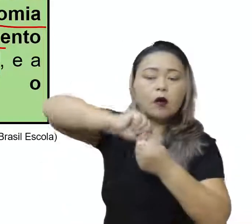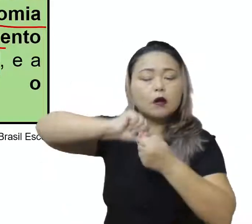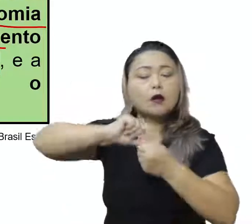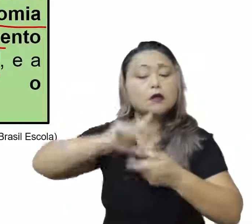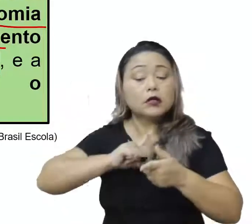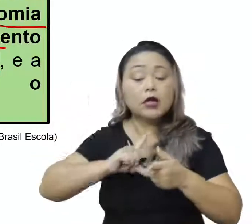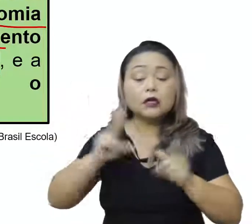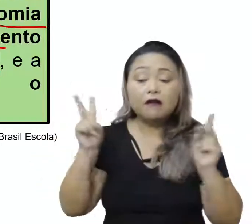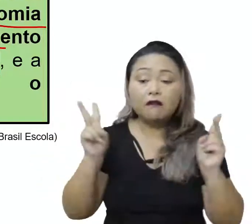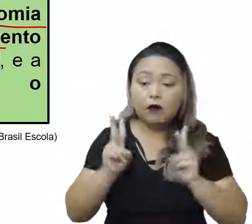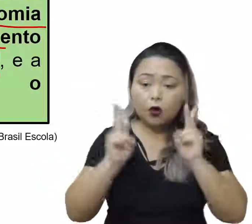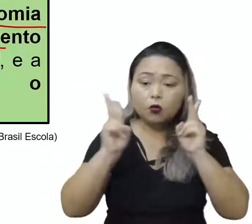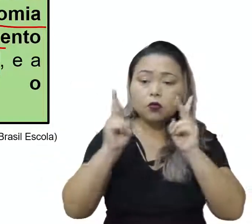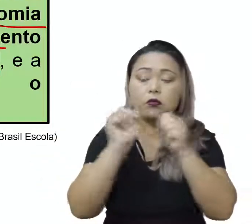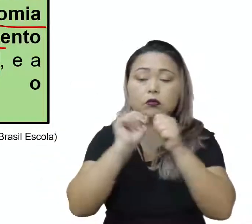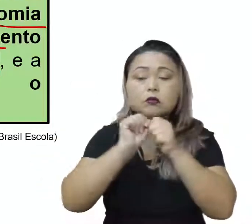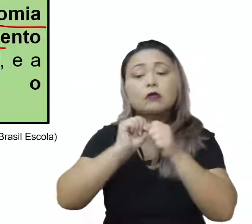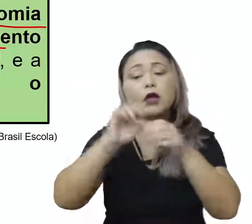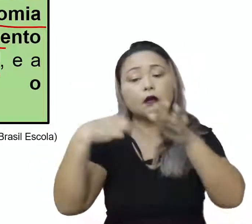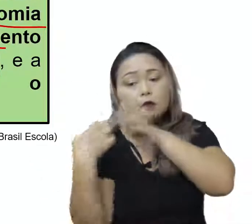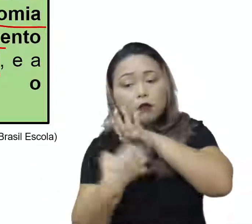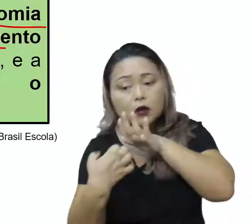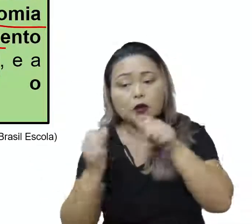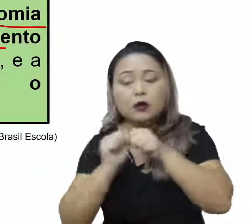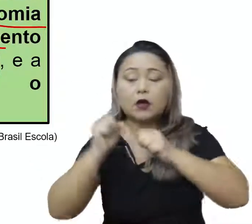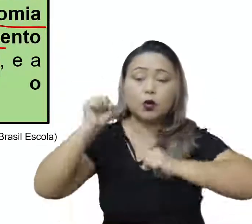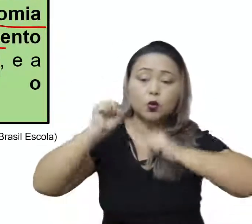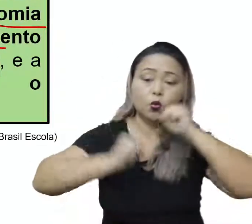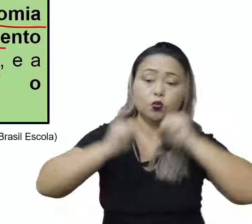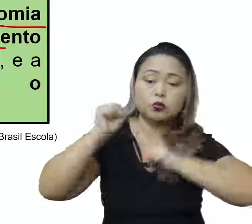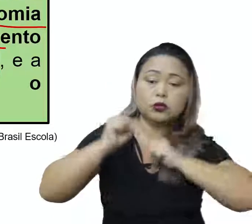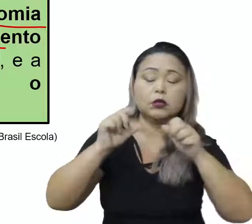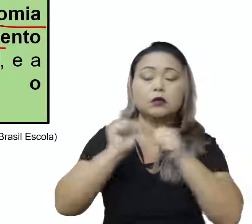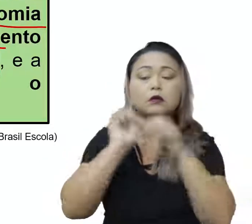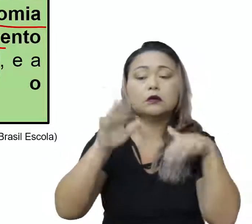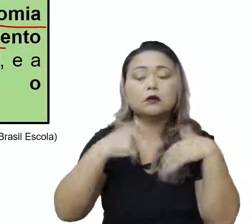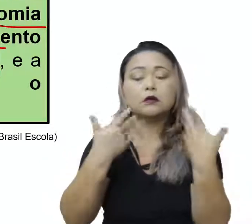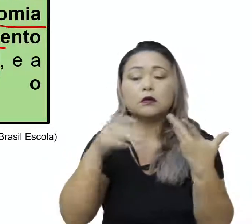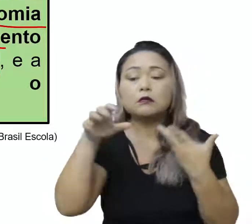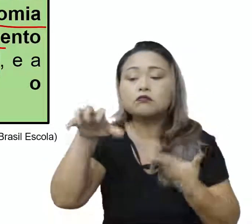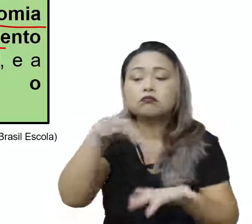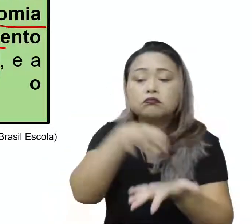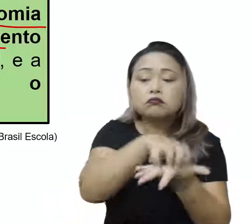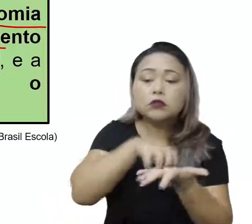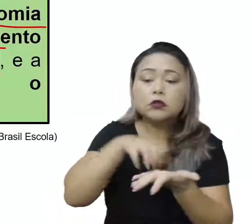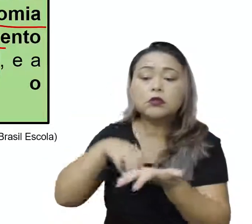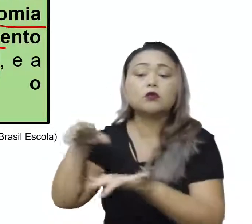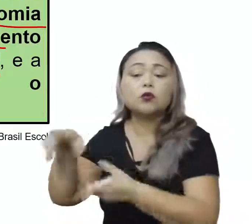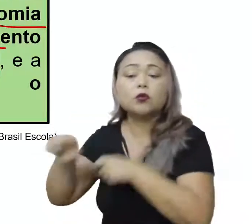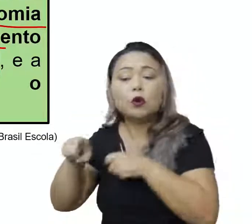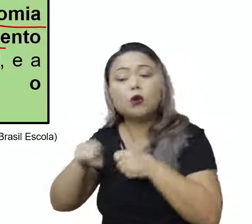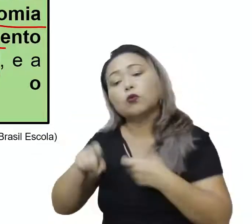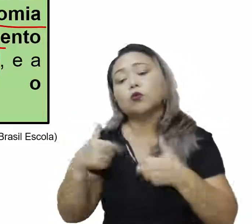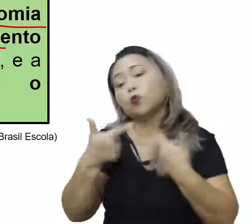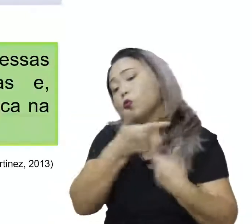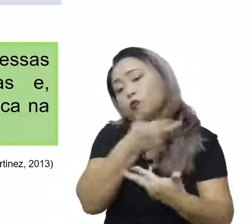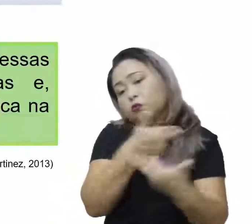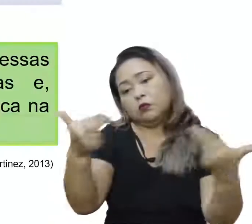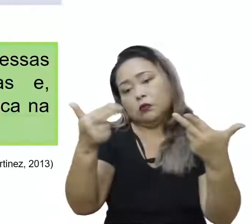valorizado por empresas, indústrias, setores agrícolas, entre outros.